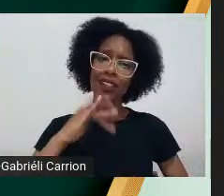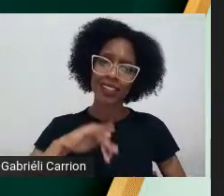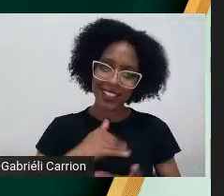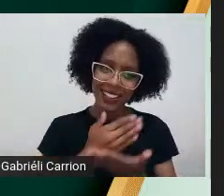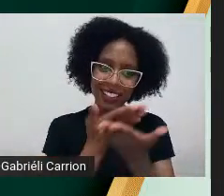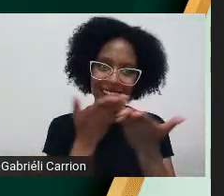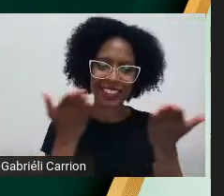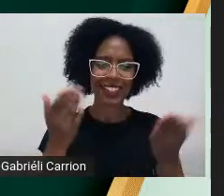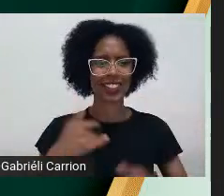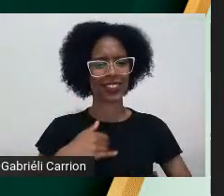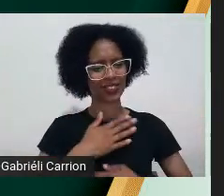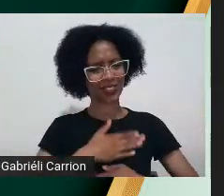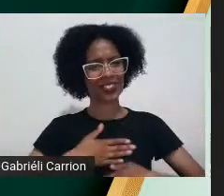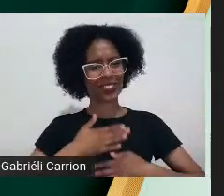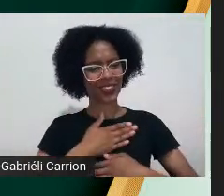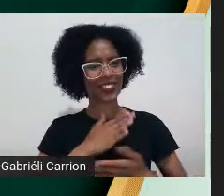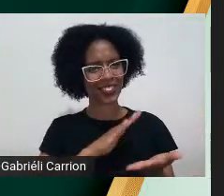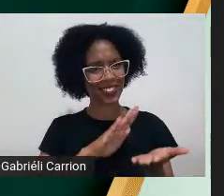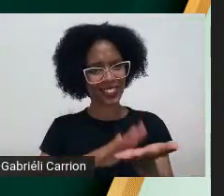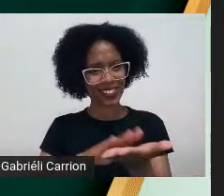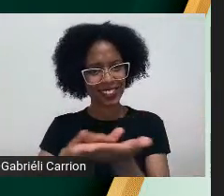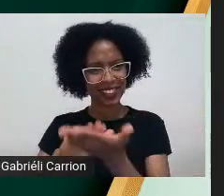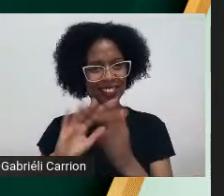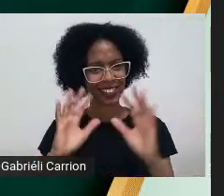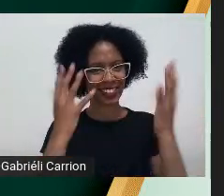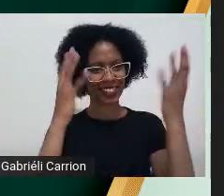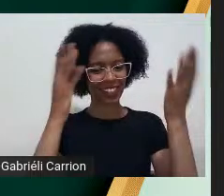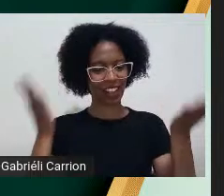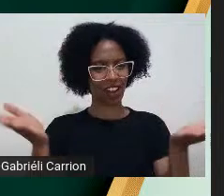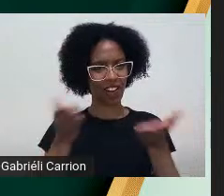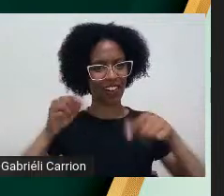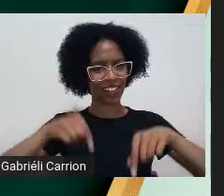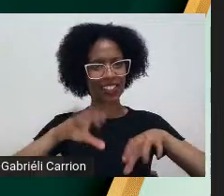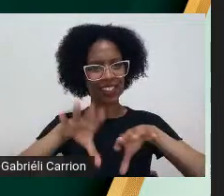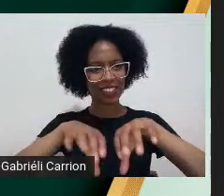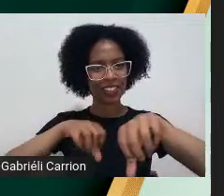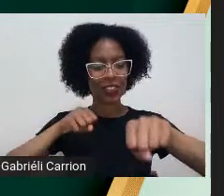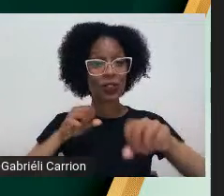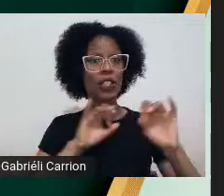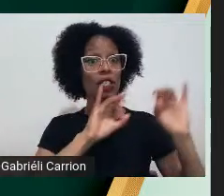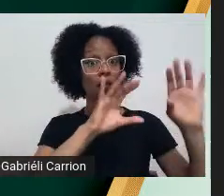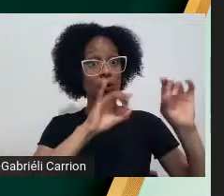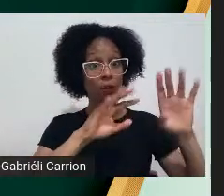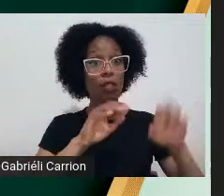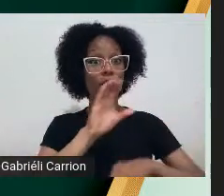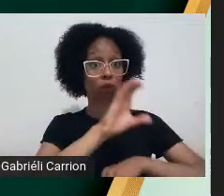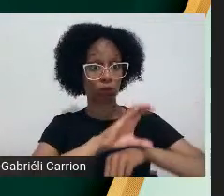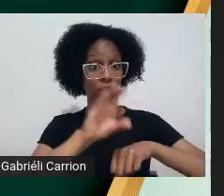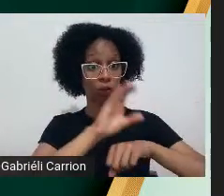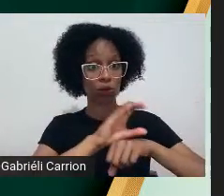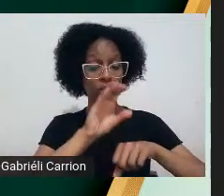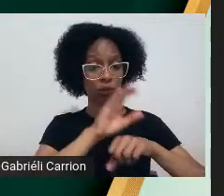Eu gostaria de parabenizar os formandos pelo dia de hoje, em especial os alunos do curso de Agronomia.